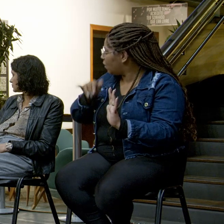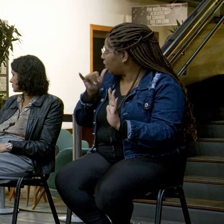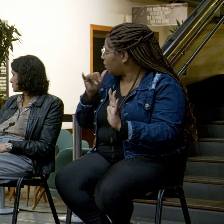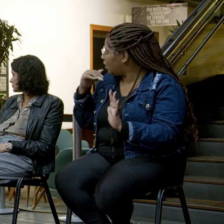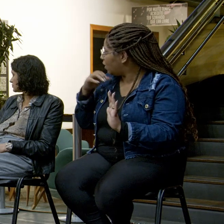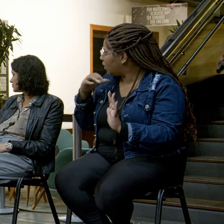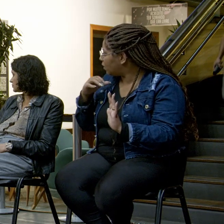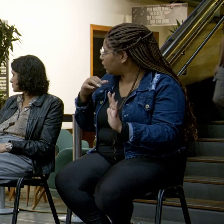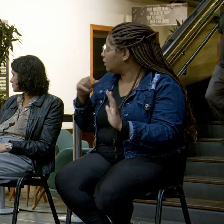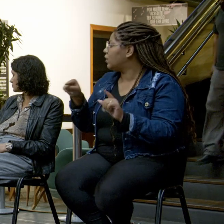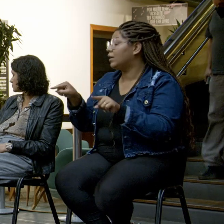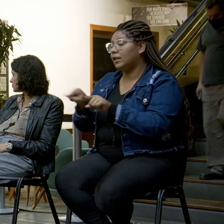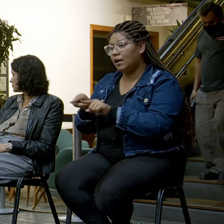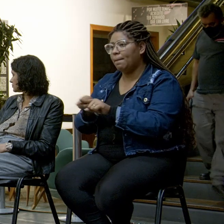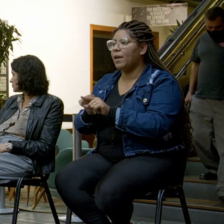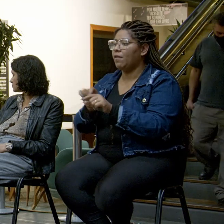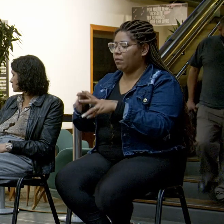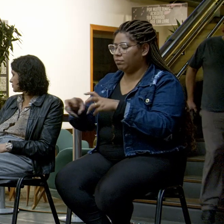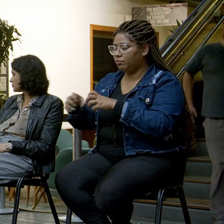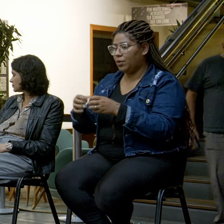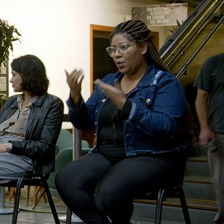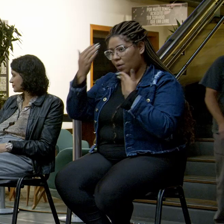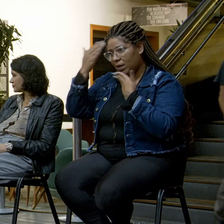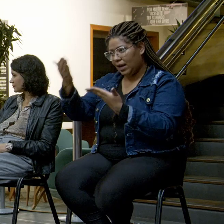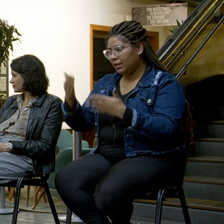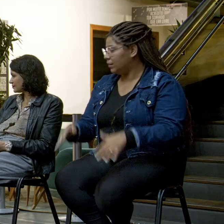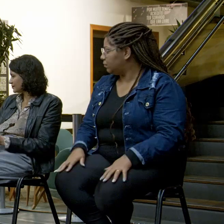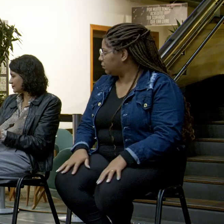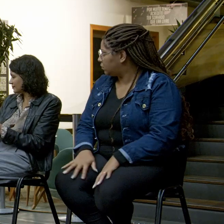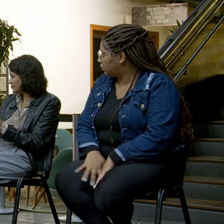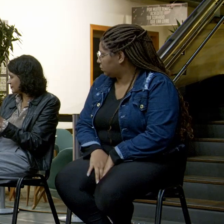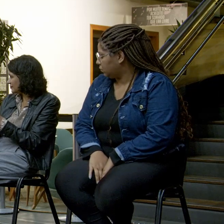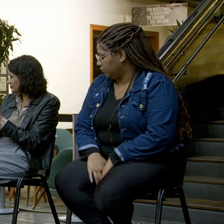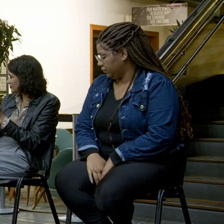breve, também vai virar adubo. Obrigada.